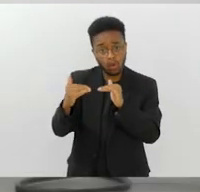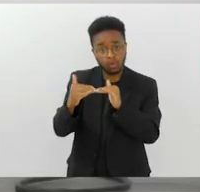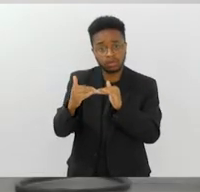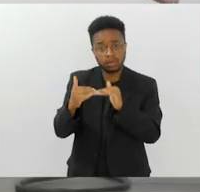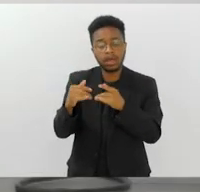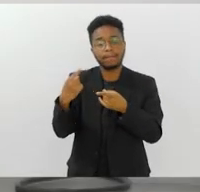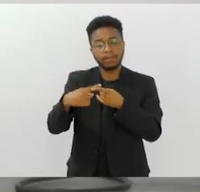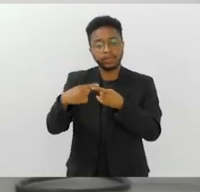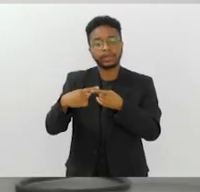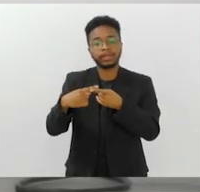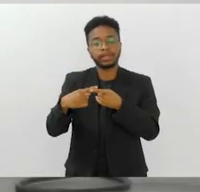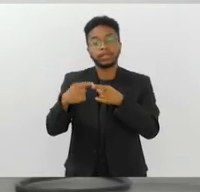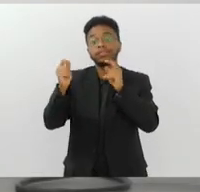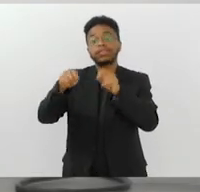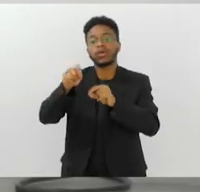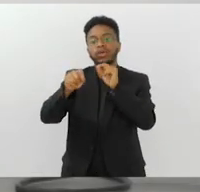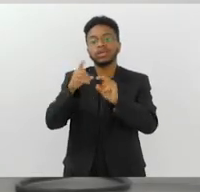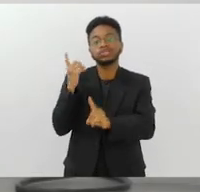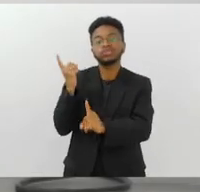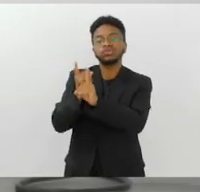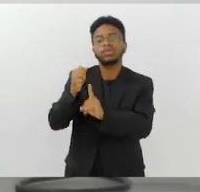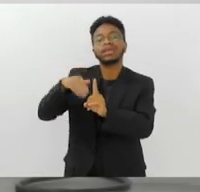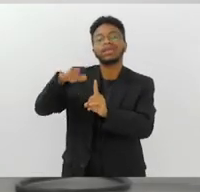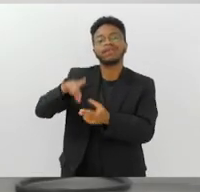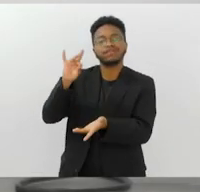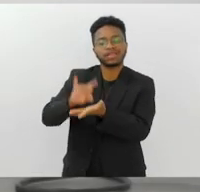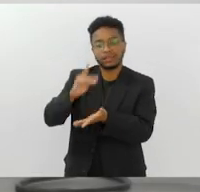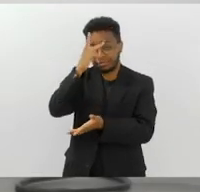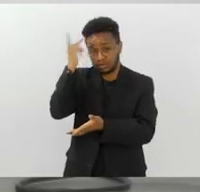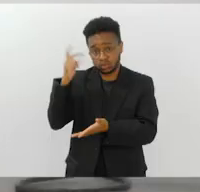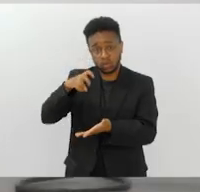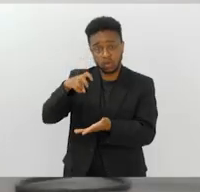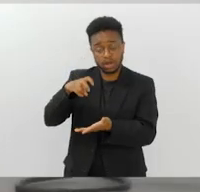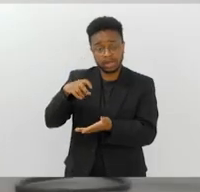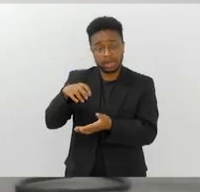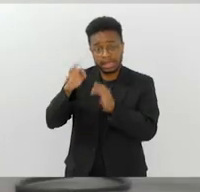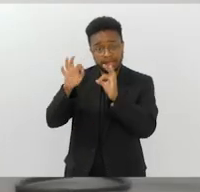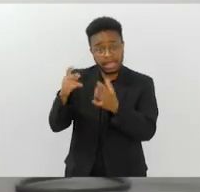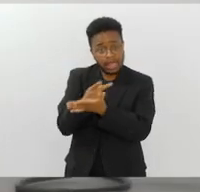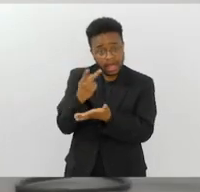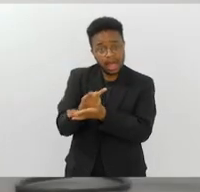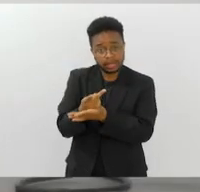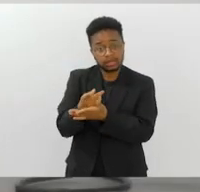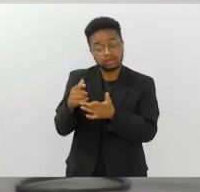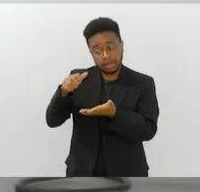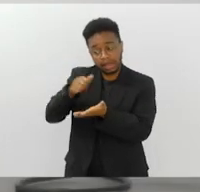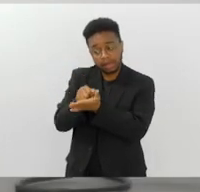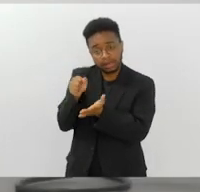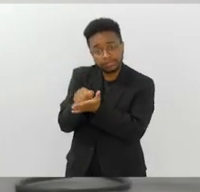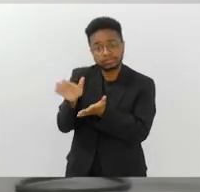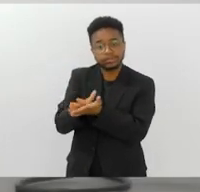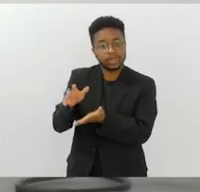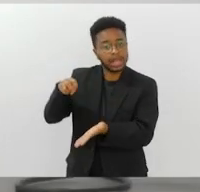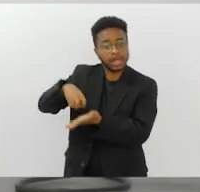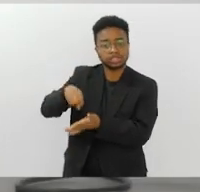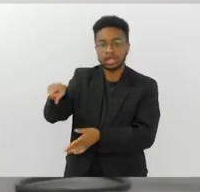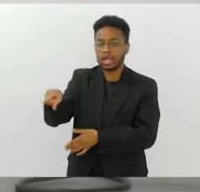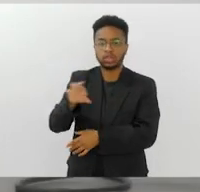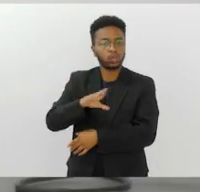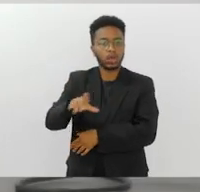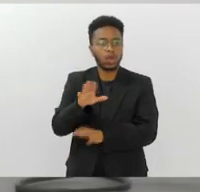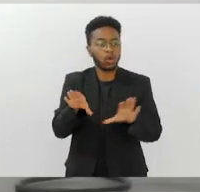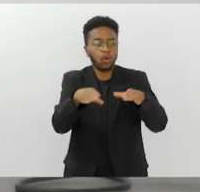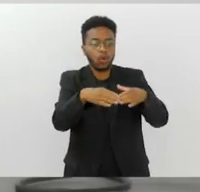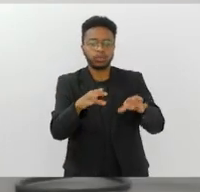permite reconhecer o Real agressor e pune Quem fez a maldade e não o conjunto de uma torcida se